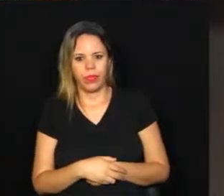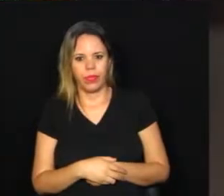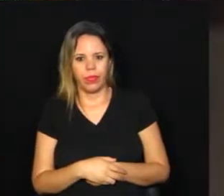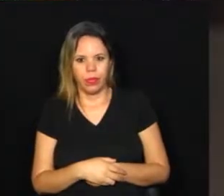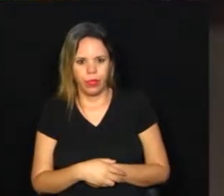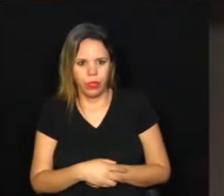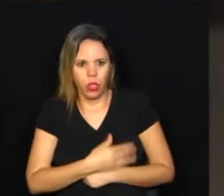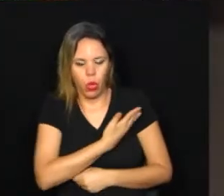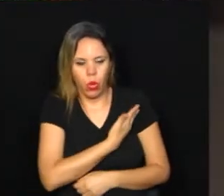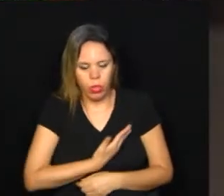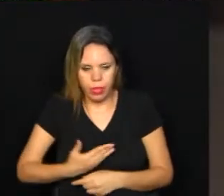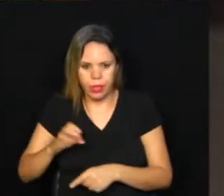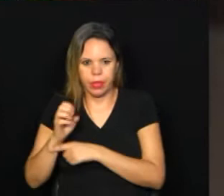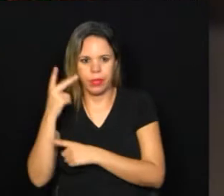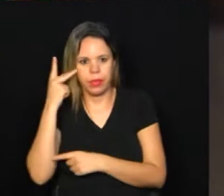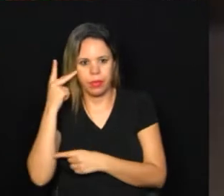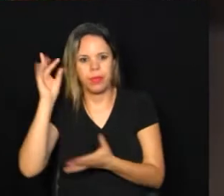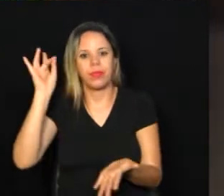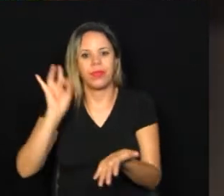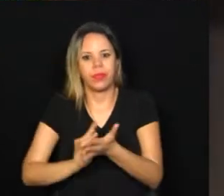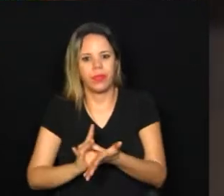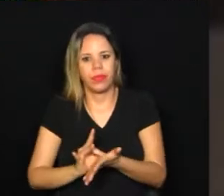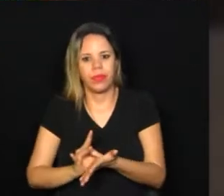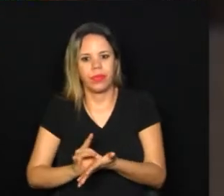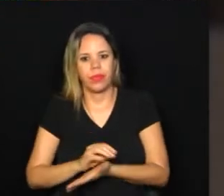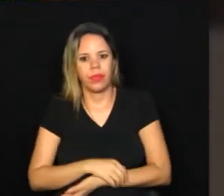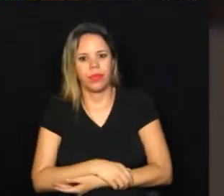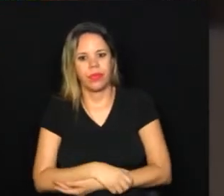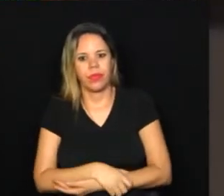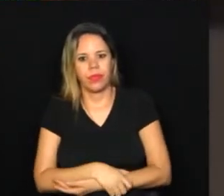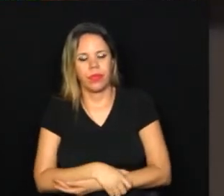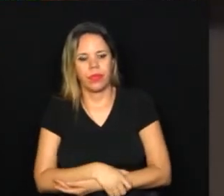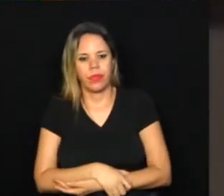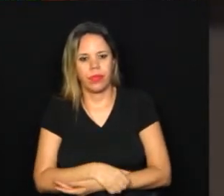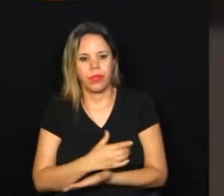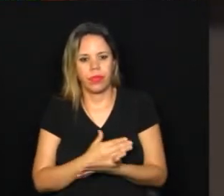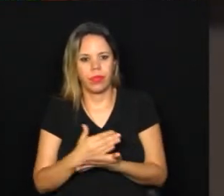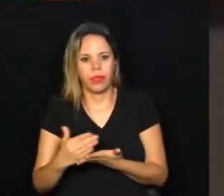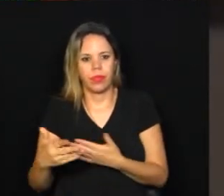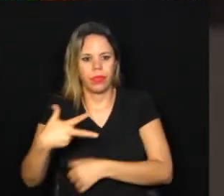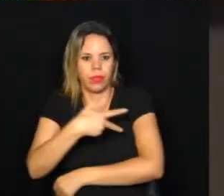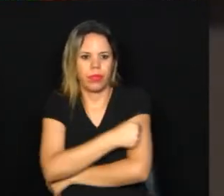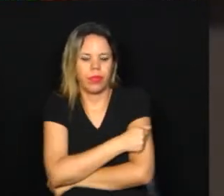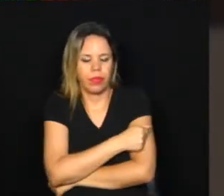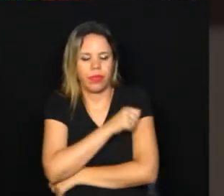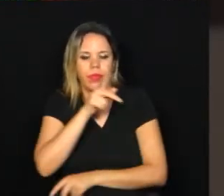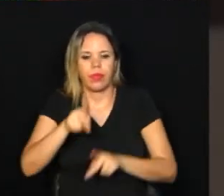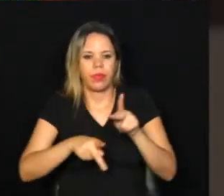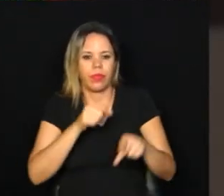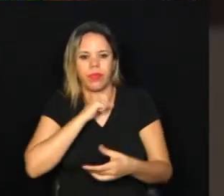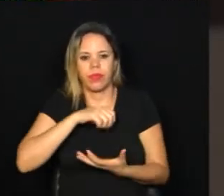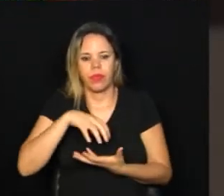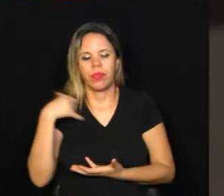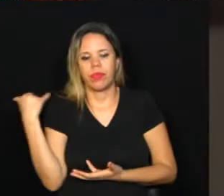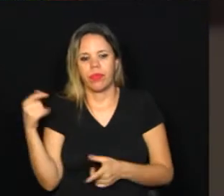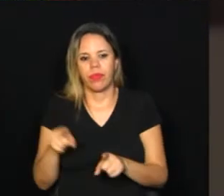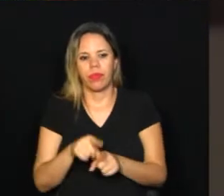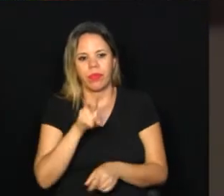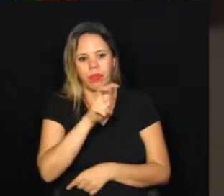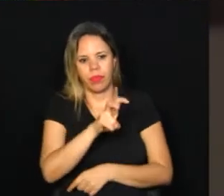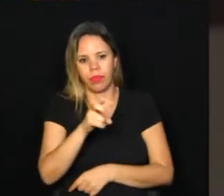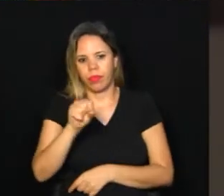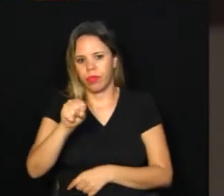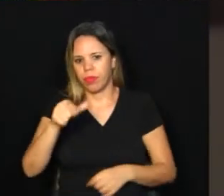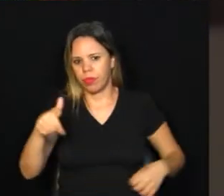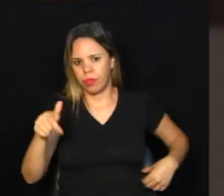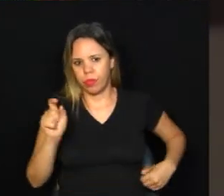O governo do estado de São Paulo confirma que iniciará a vacinação de idosos com